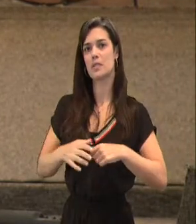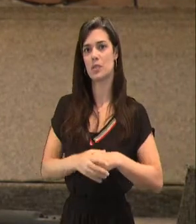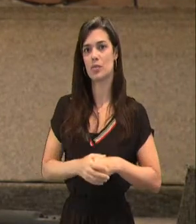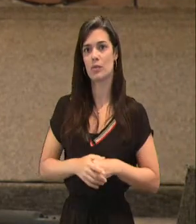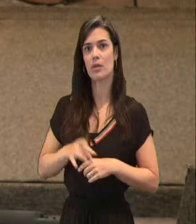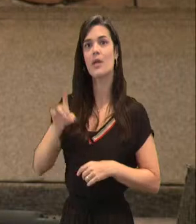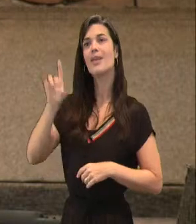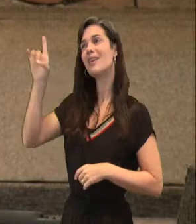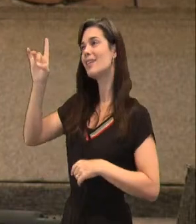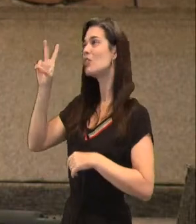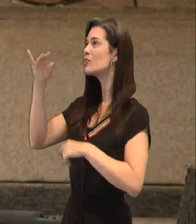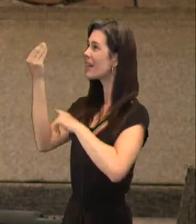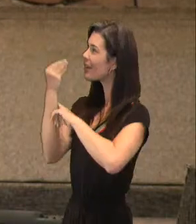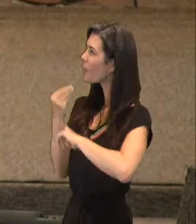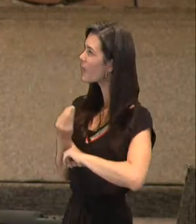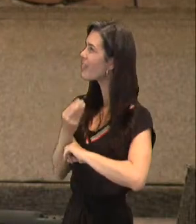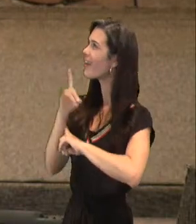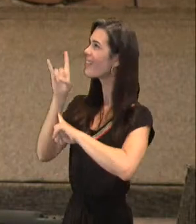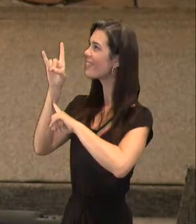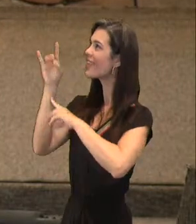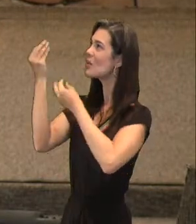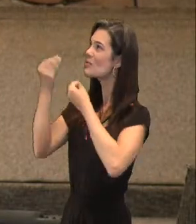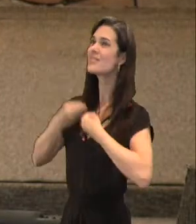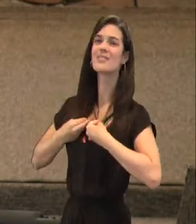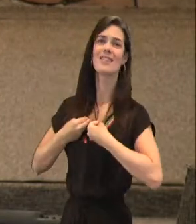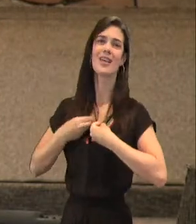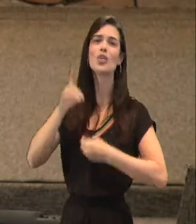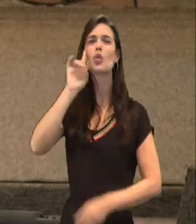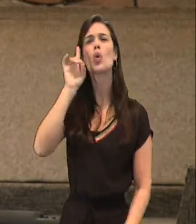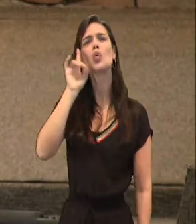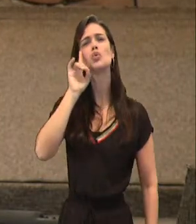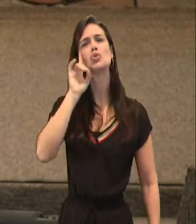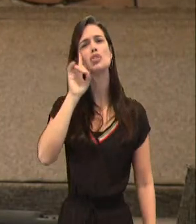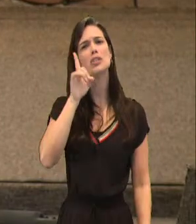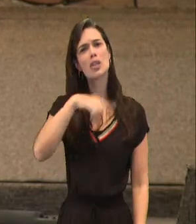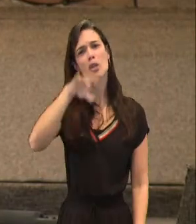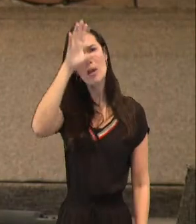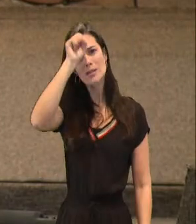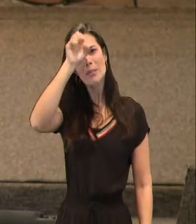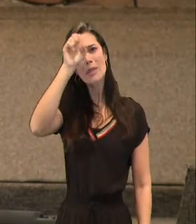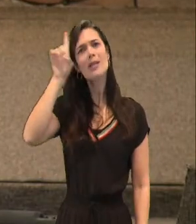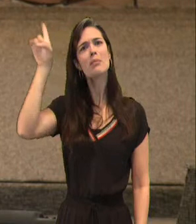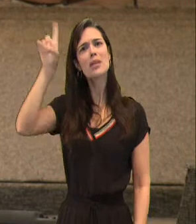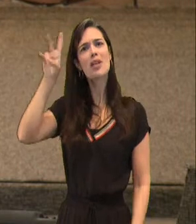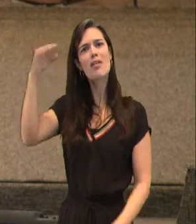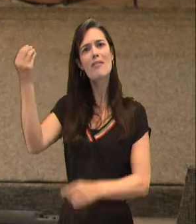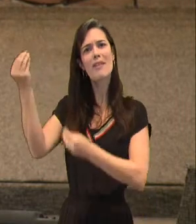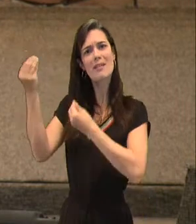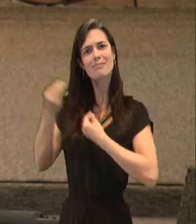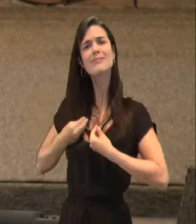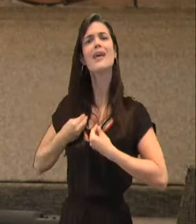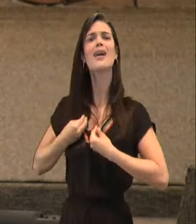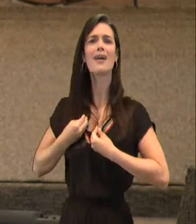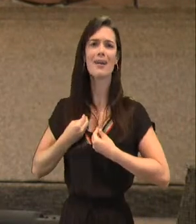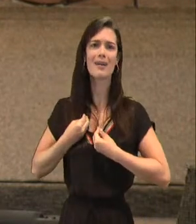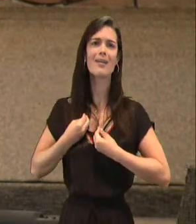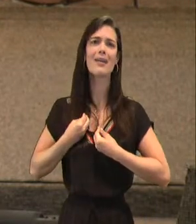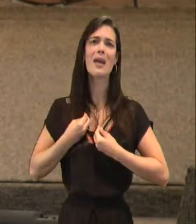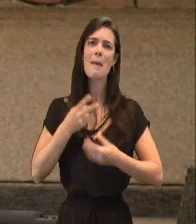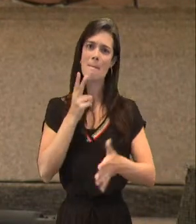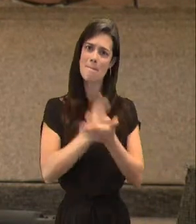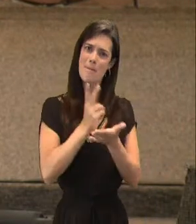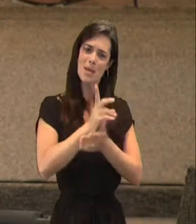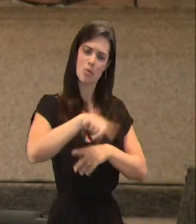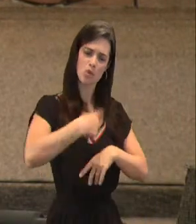vidas. Aprendemos então que Deus é nosso provedor. Embora nos esforcemos e trabalhemos, a